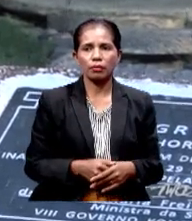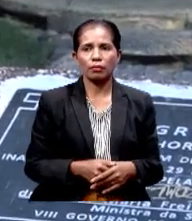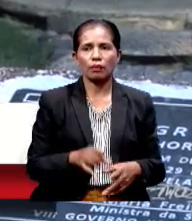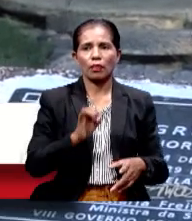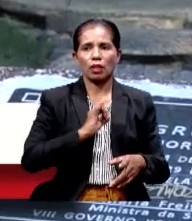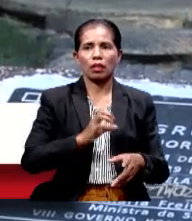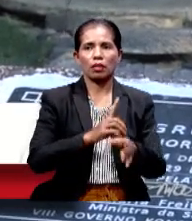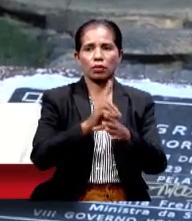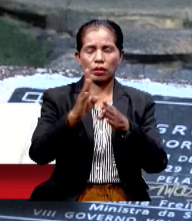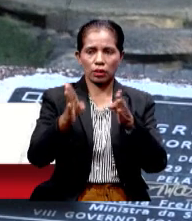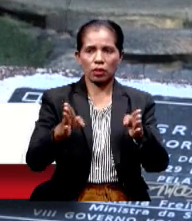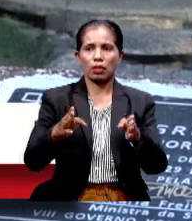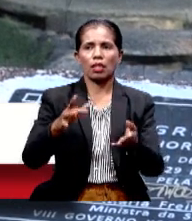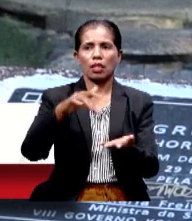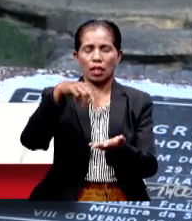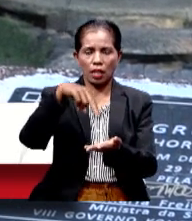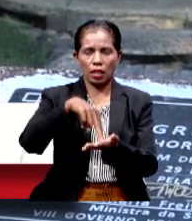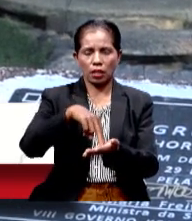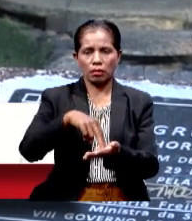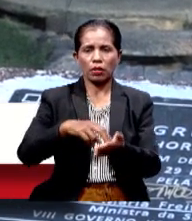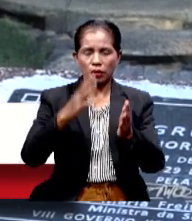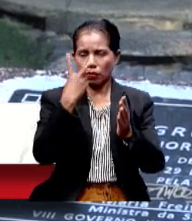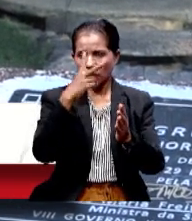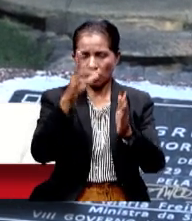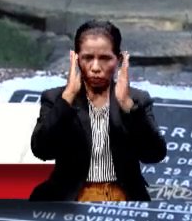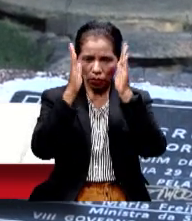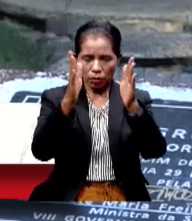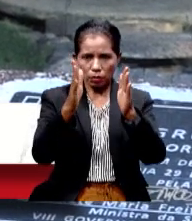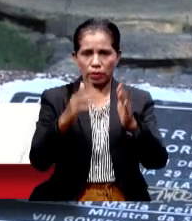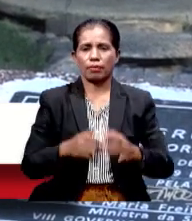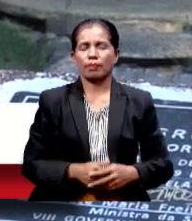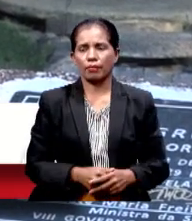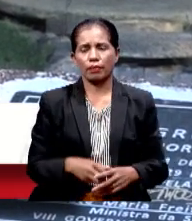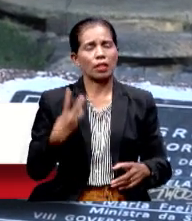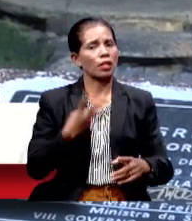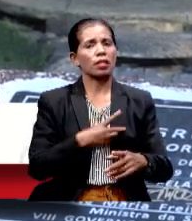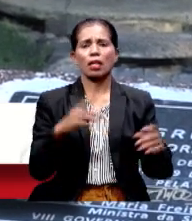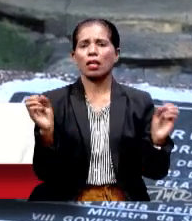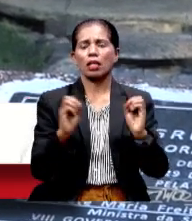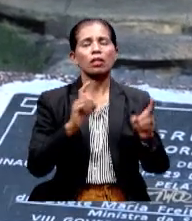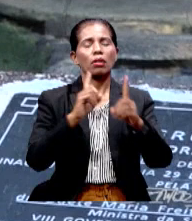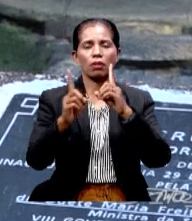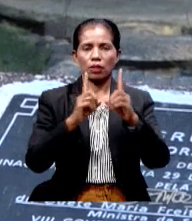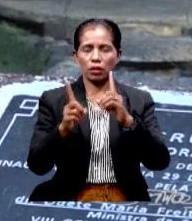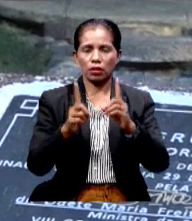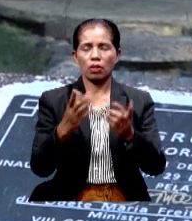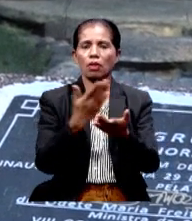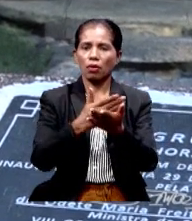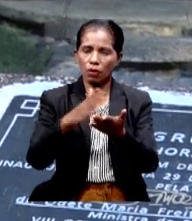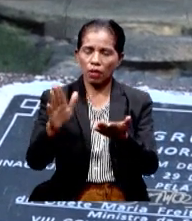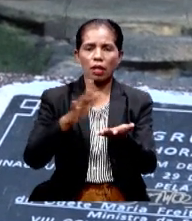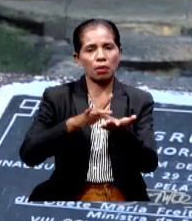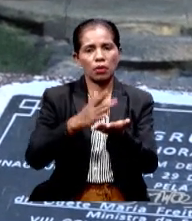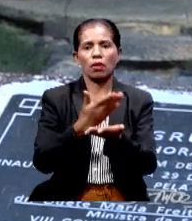Ausente de razão ne hari parhodi hare ba oi. Italos kulia de itona hola em Moruk, hola em